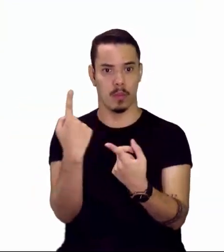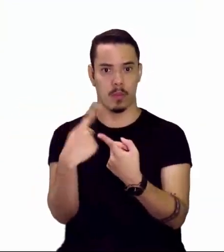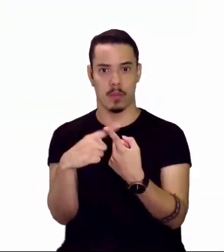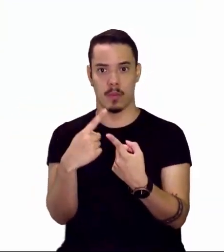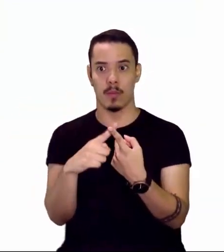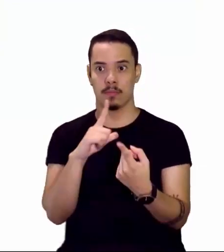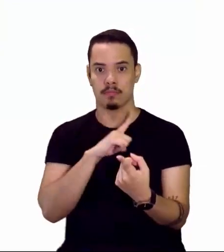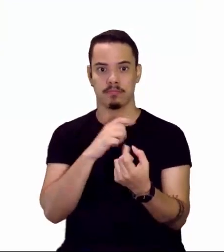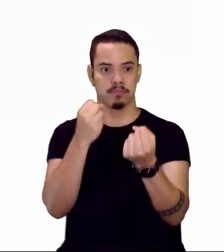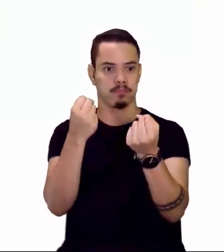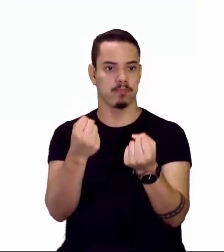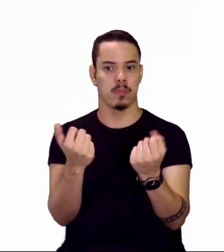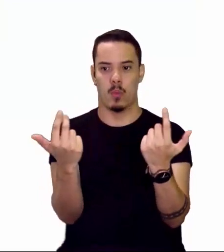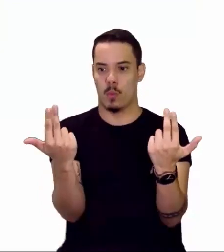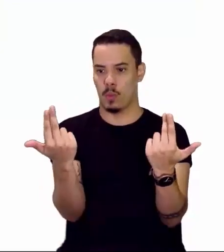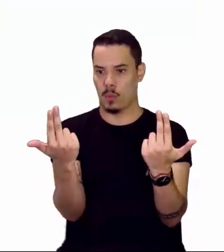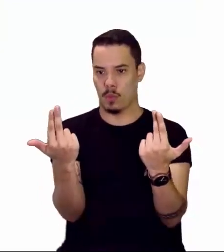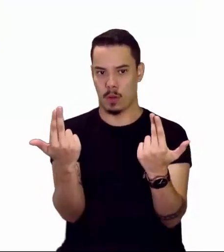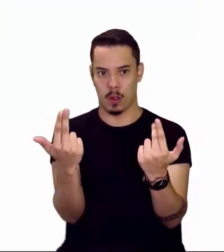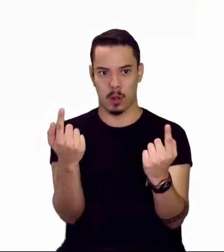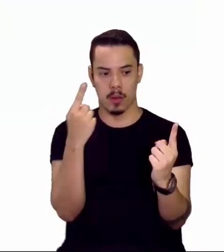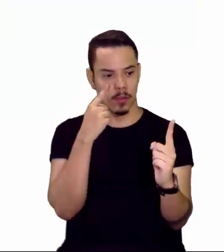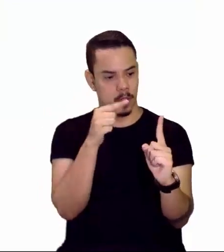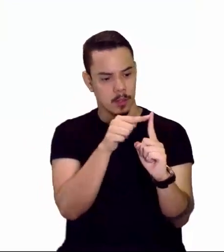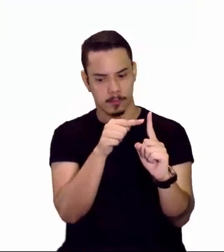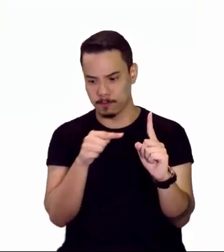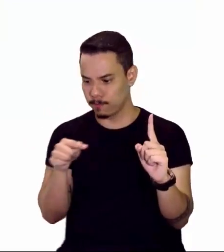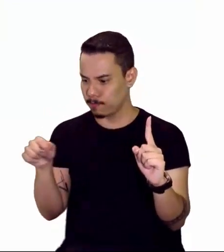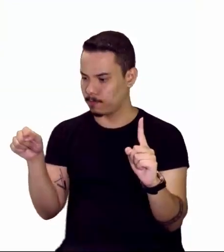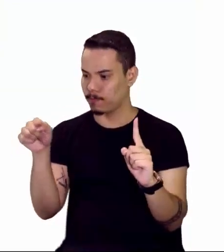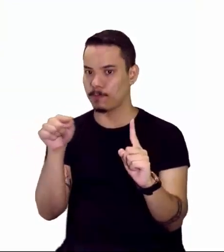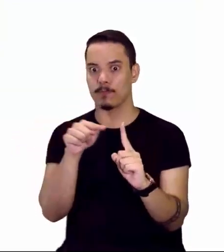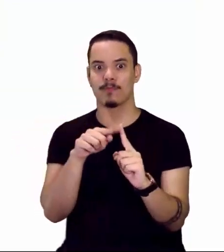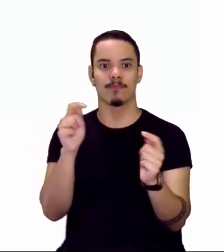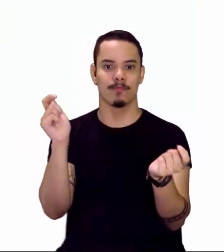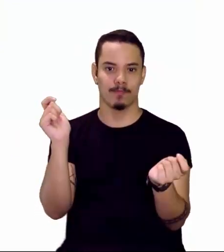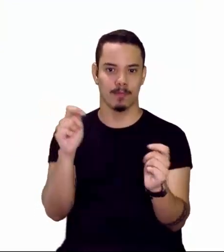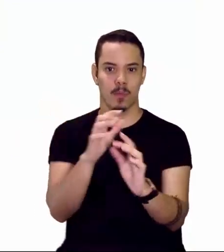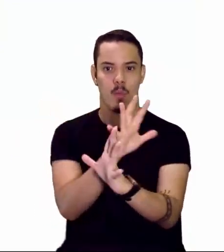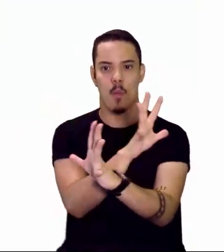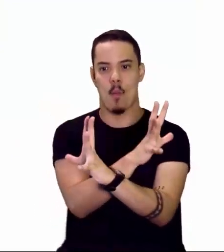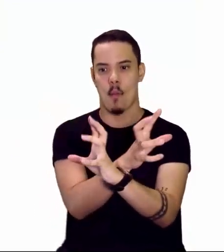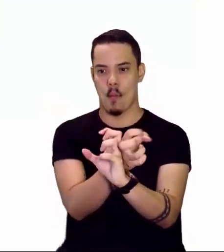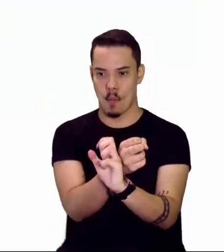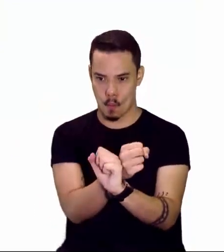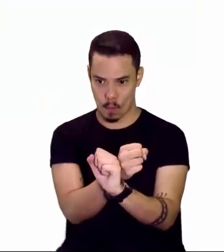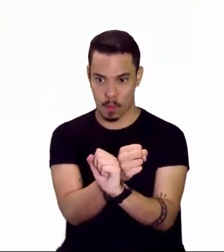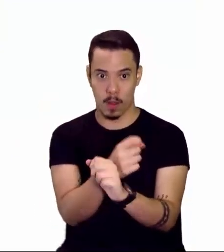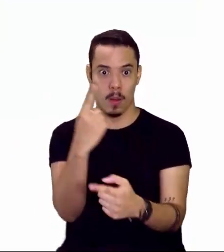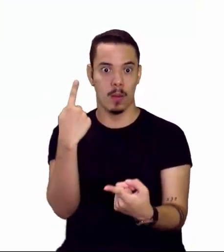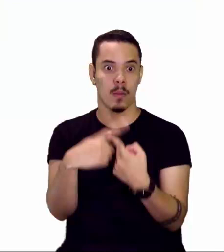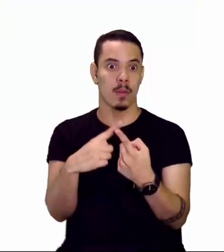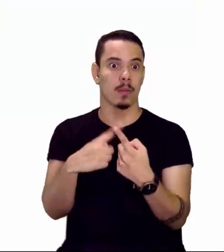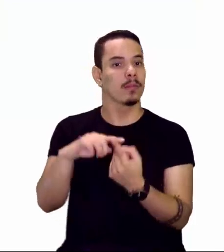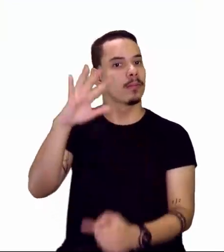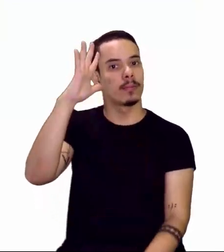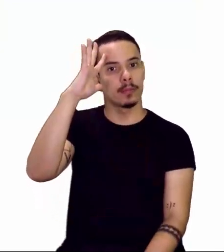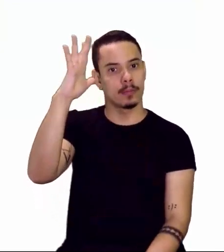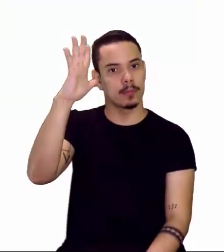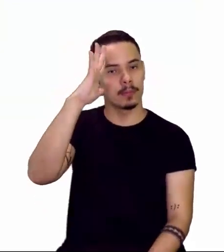iguais, existe o que nós chamamos de repulsão de pares eletrônicos. Que, segundo essa teoria,